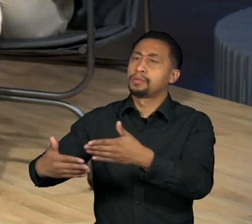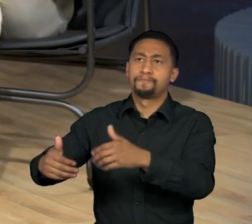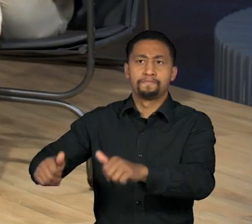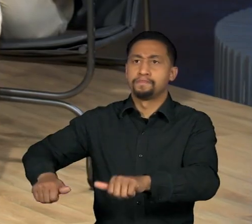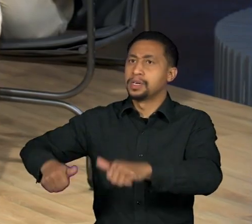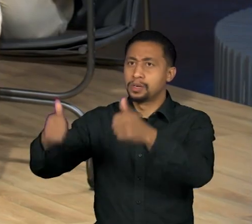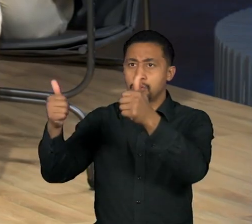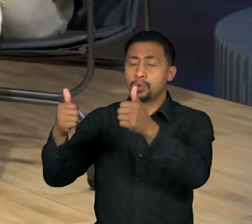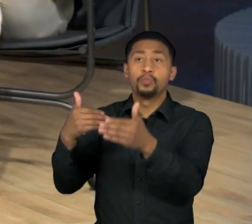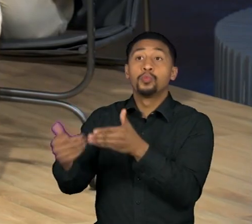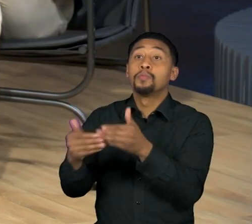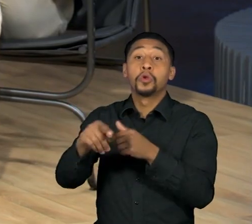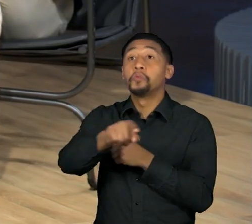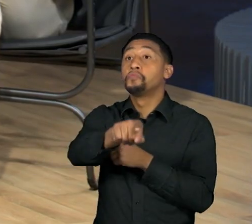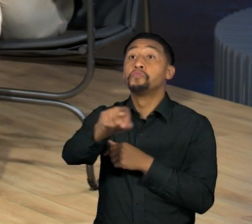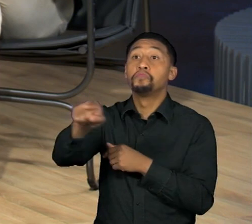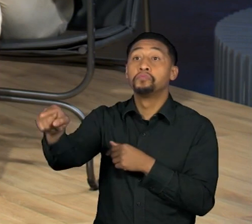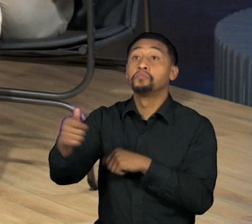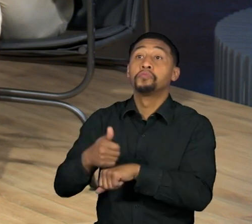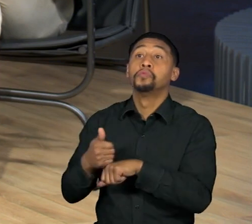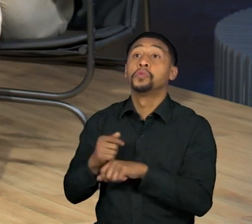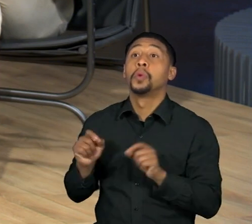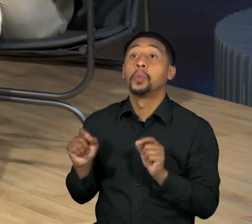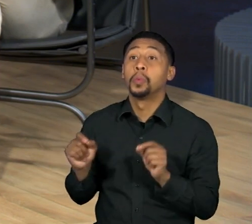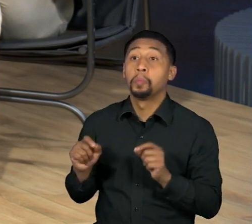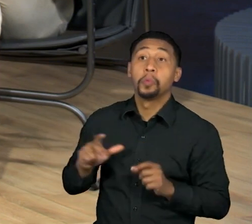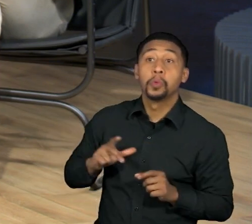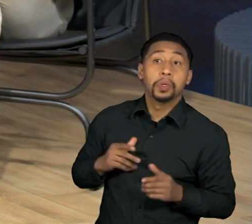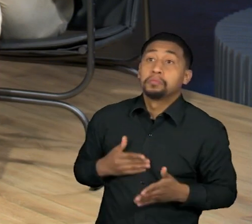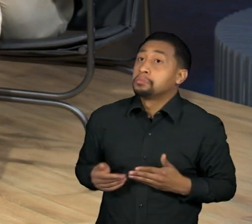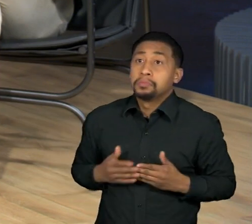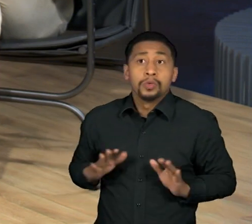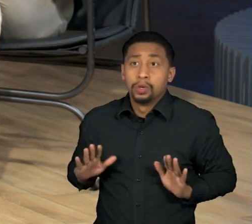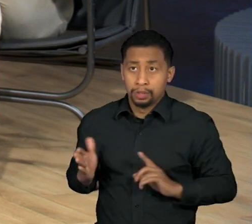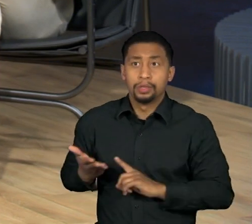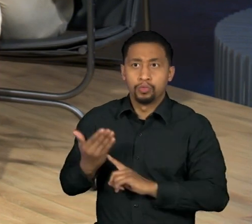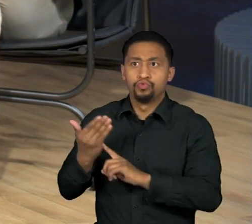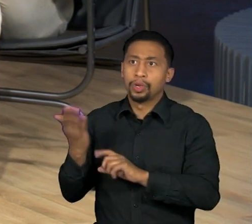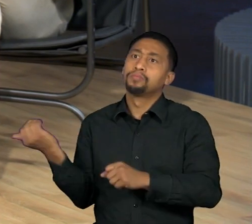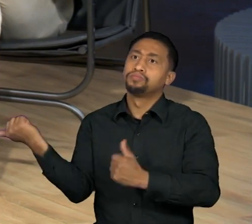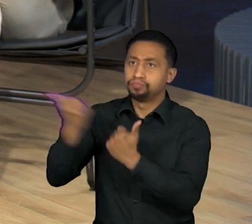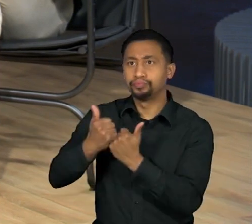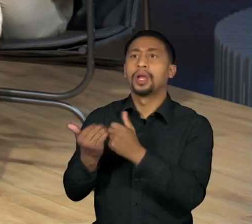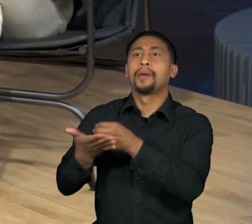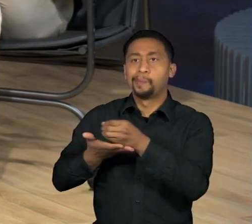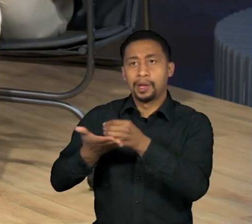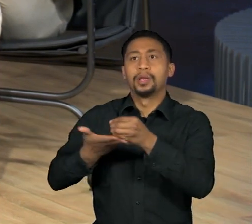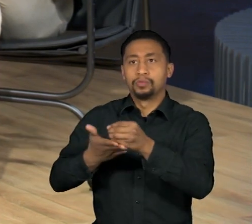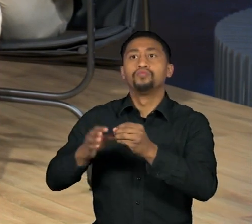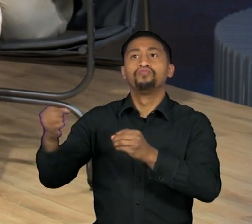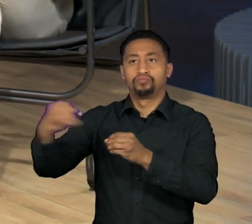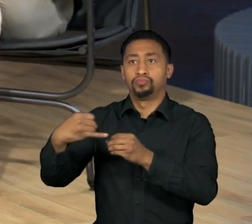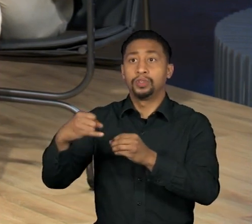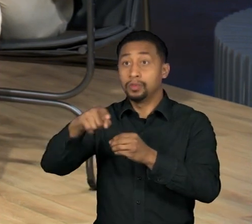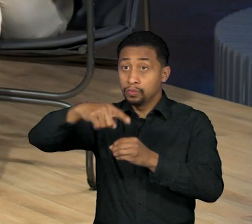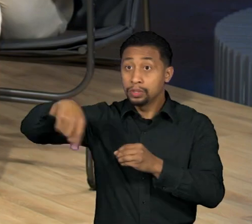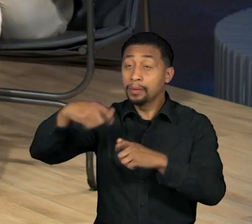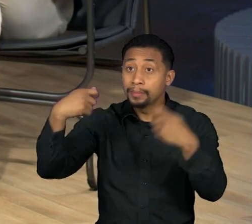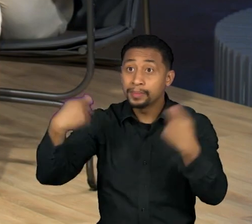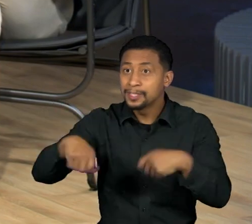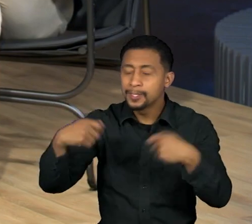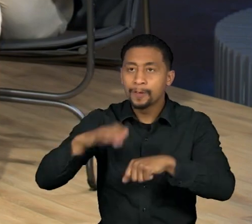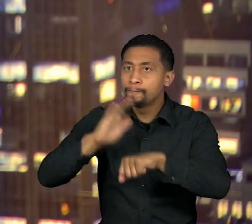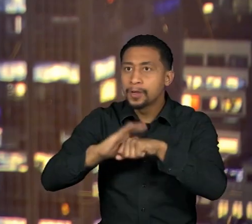atividade sua, profissional, pessoal. Então, o que a gente tem que se preparar, se requalificar exatamente para o que não